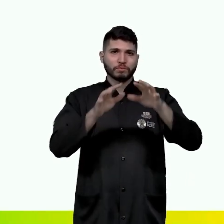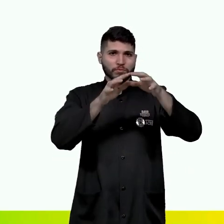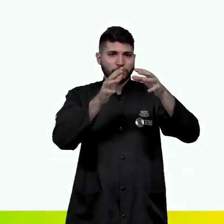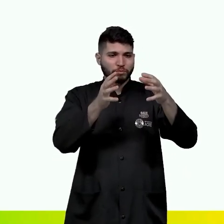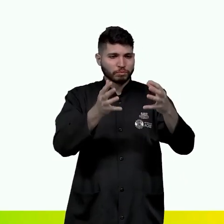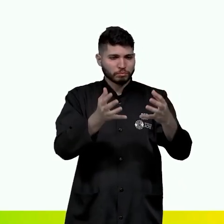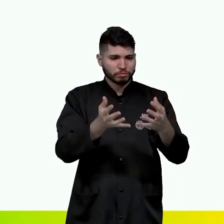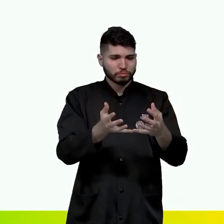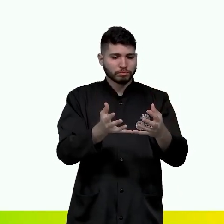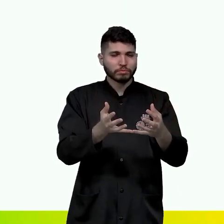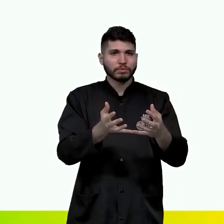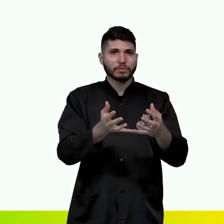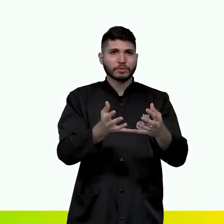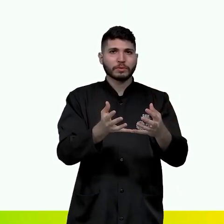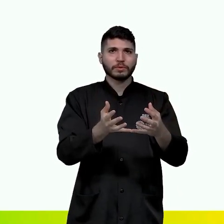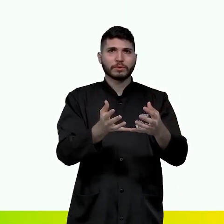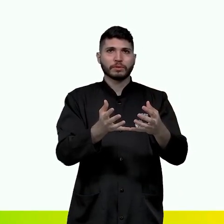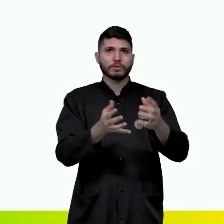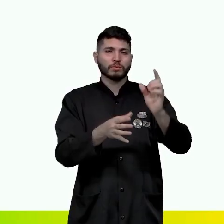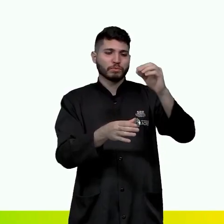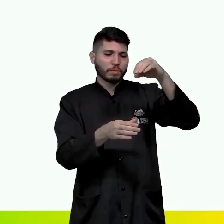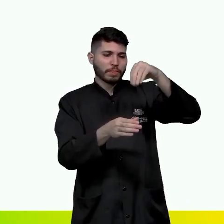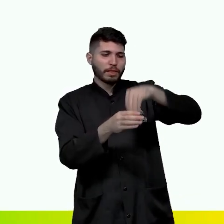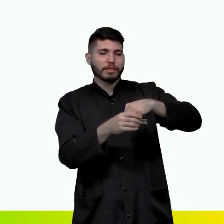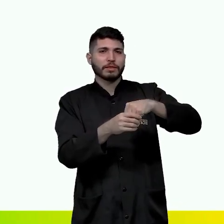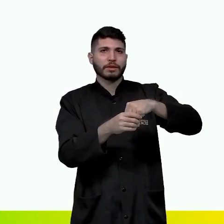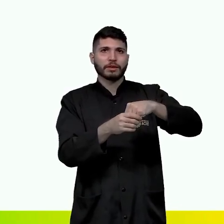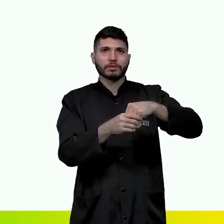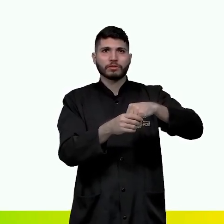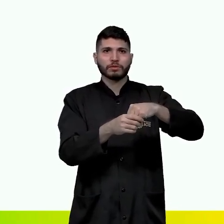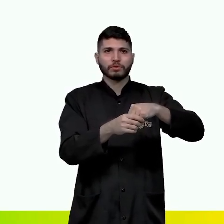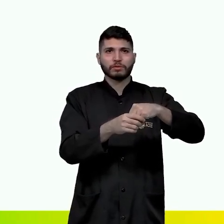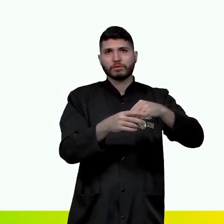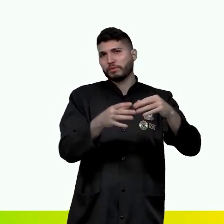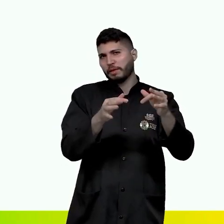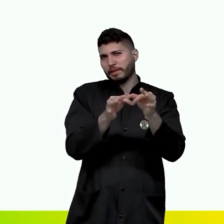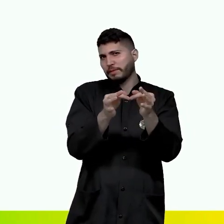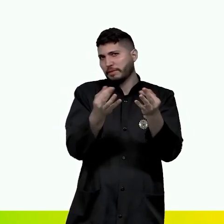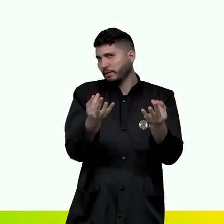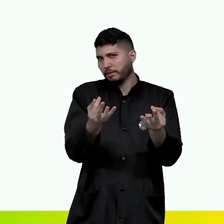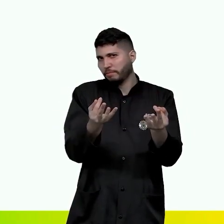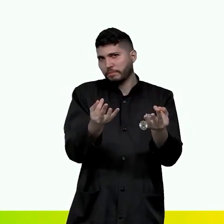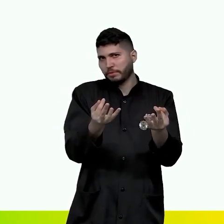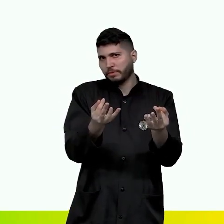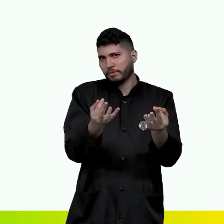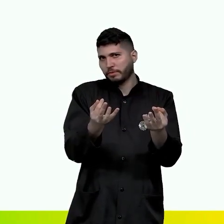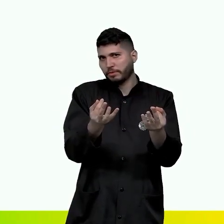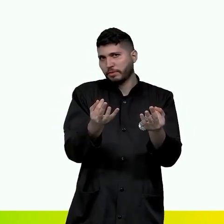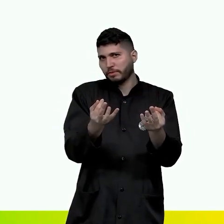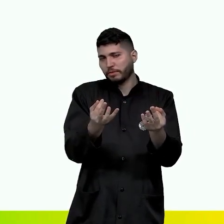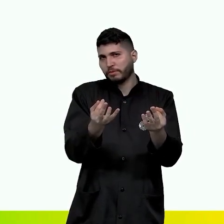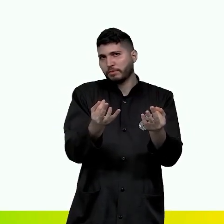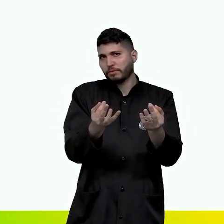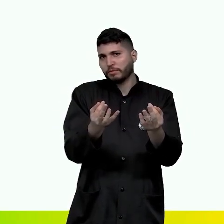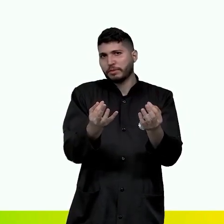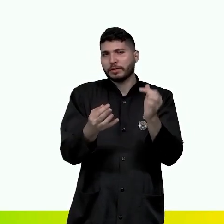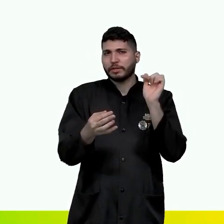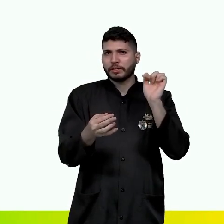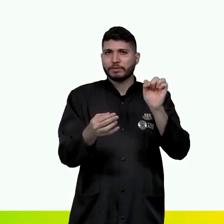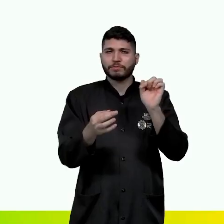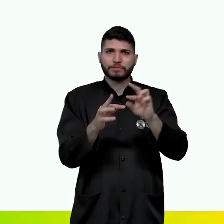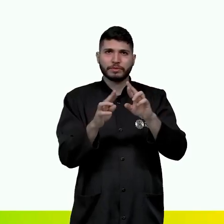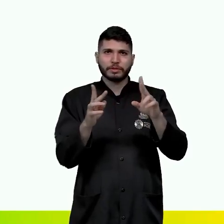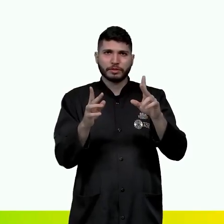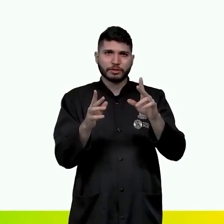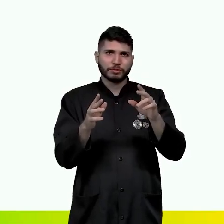superfície da esfera não é uma coisa simples como essas outras que nós fizemos agora. Para nós determinarmos essa